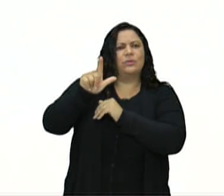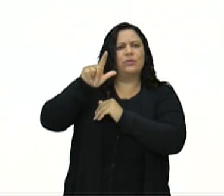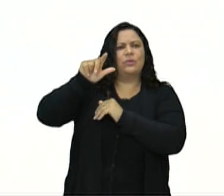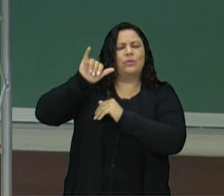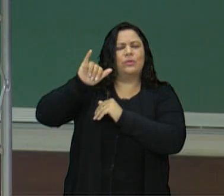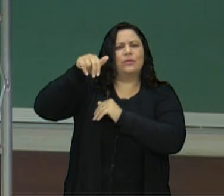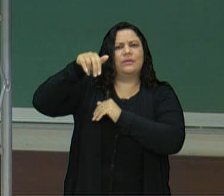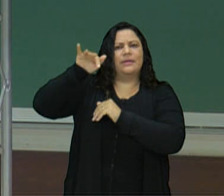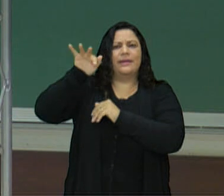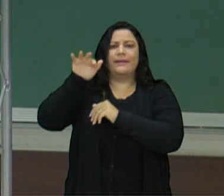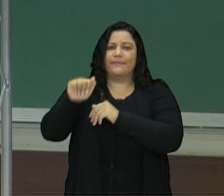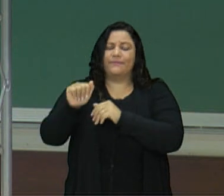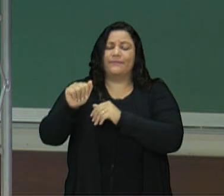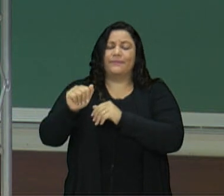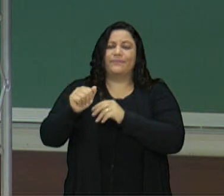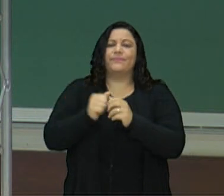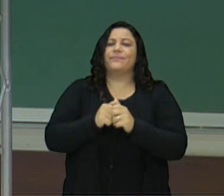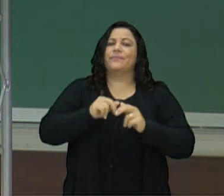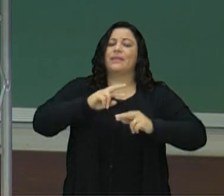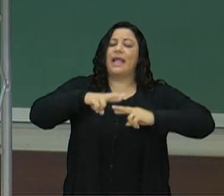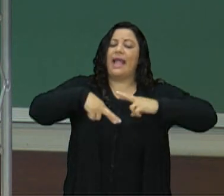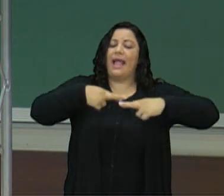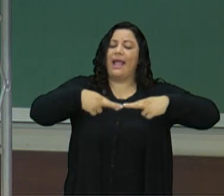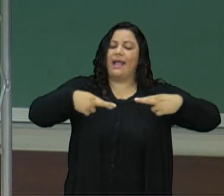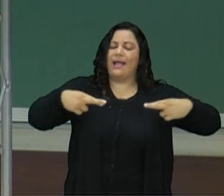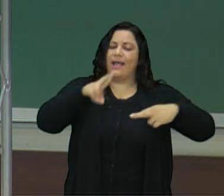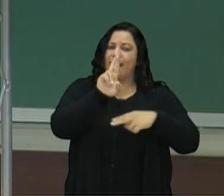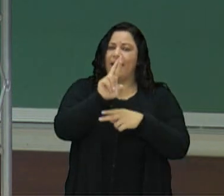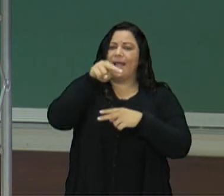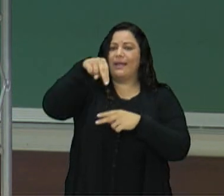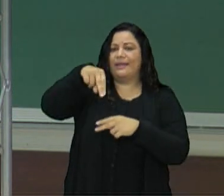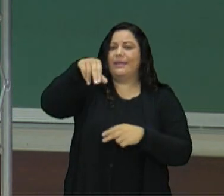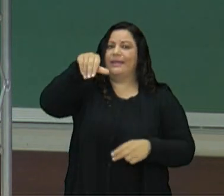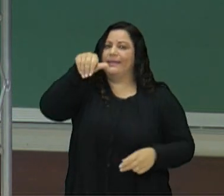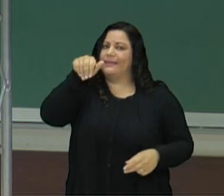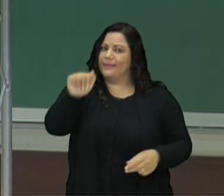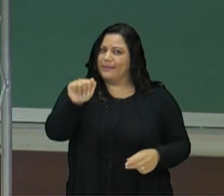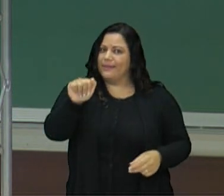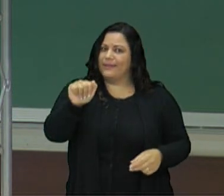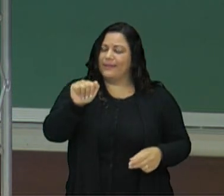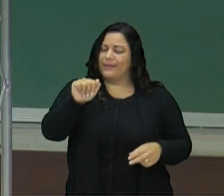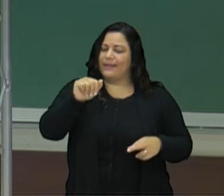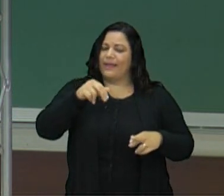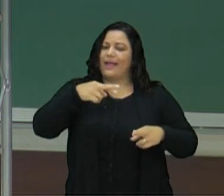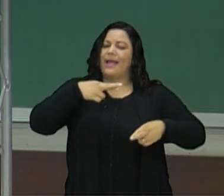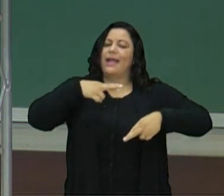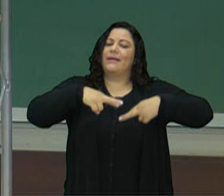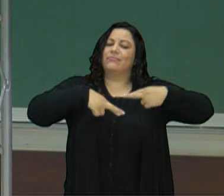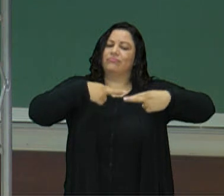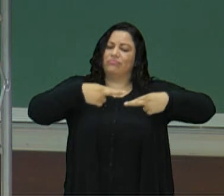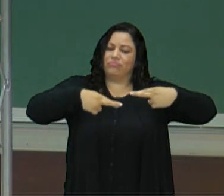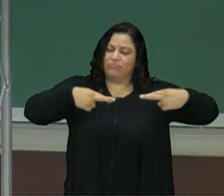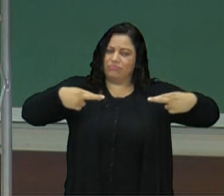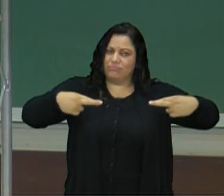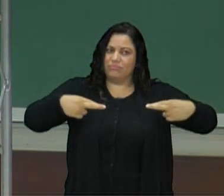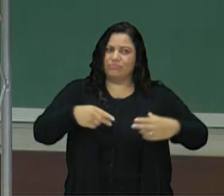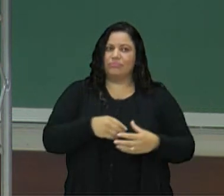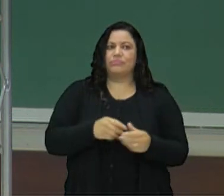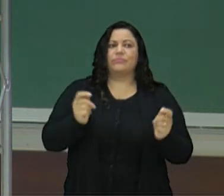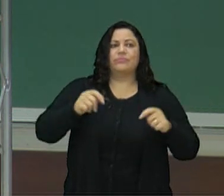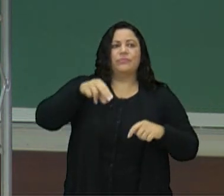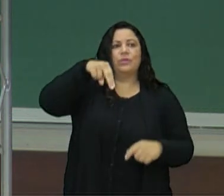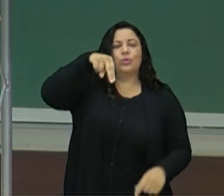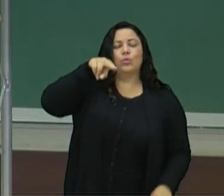de RNA, e esse RNA, ele é principalmente RNA ribossômico, ou seja, para fazer ribossomos. Essa região